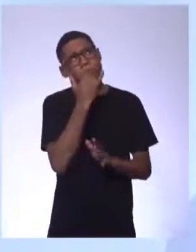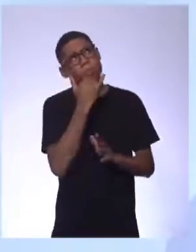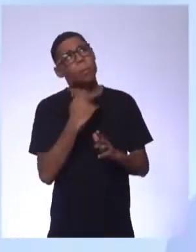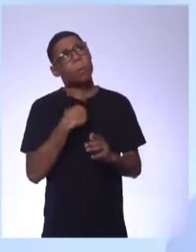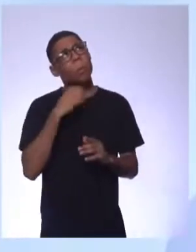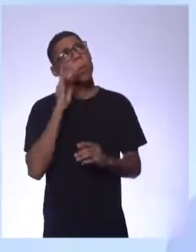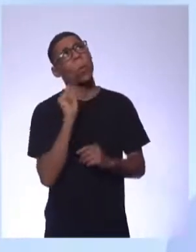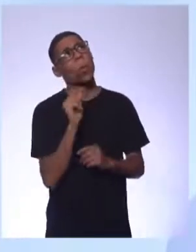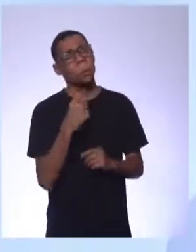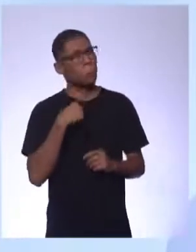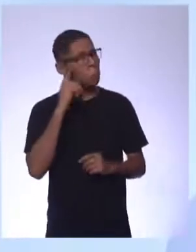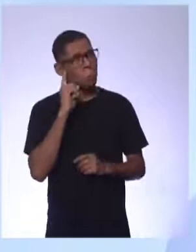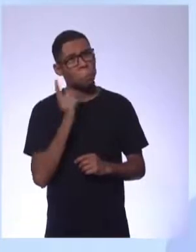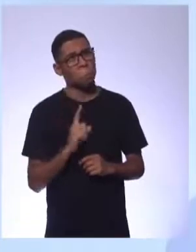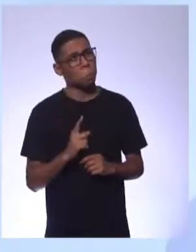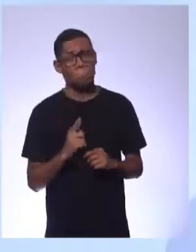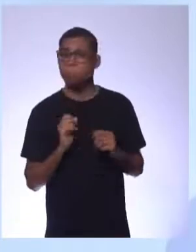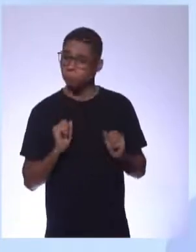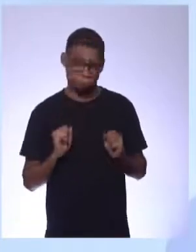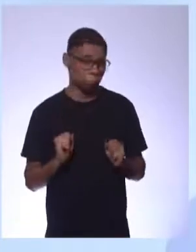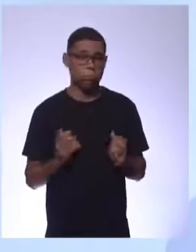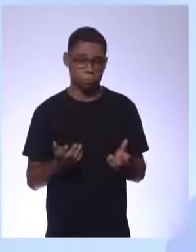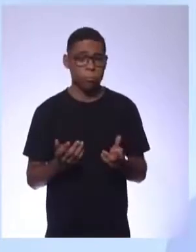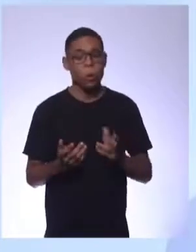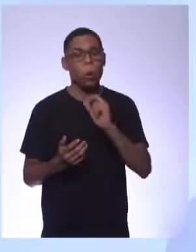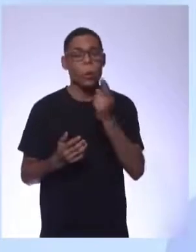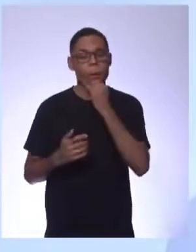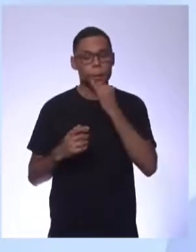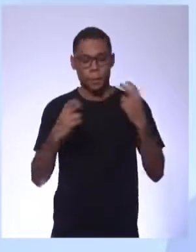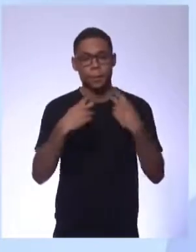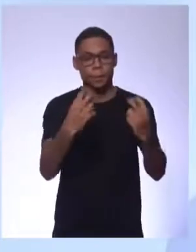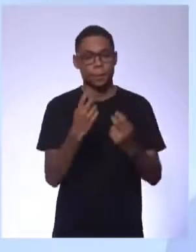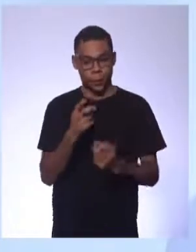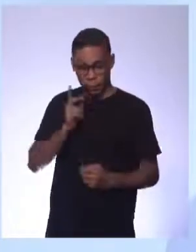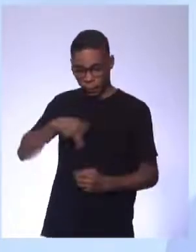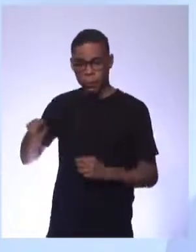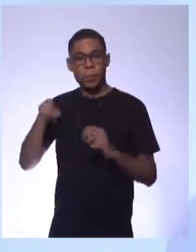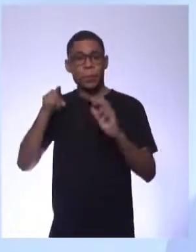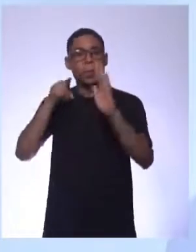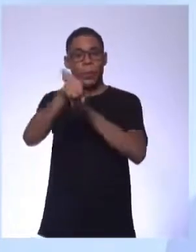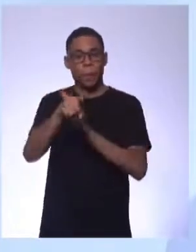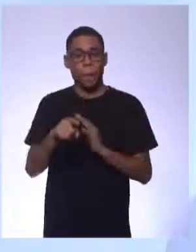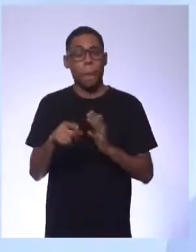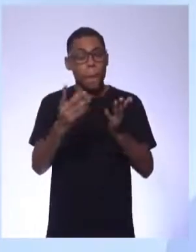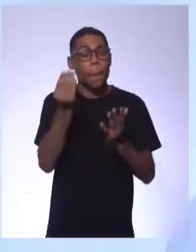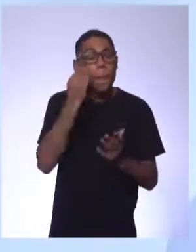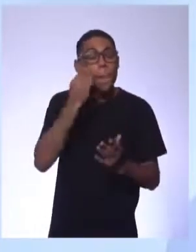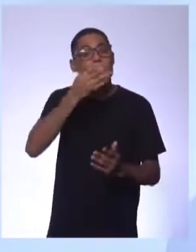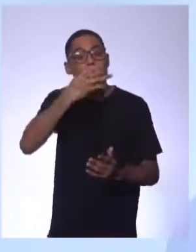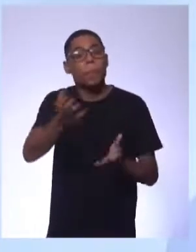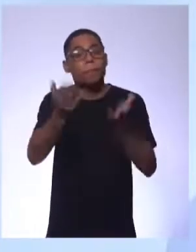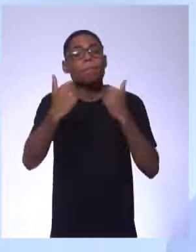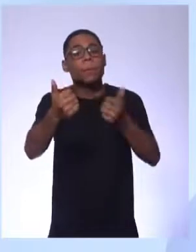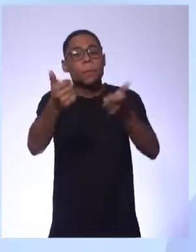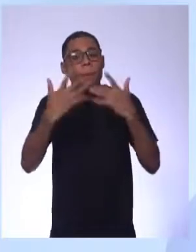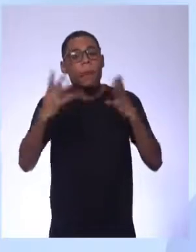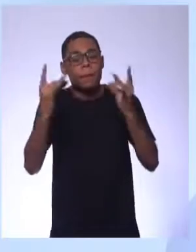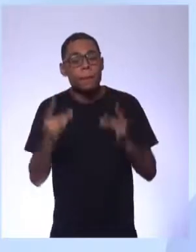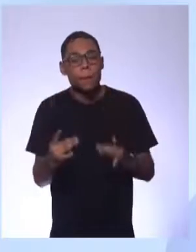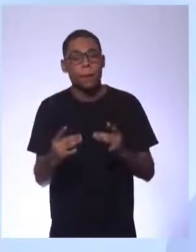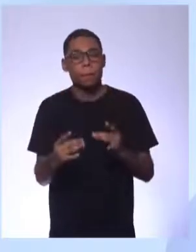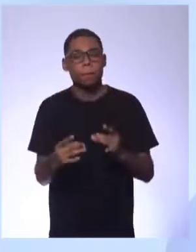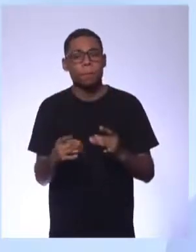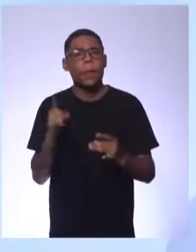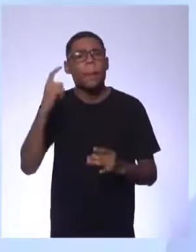que eu penso a respeito. Agora, quando na sala de aula o professor pede para você estruturar uma opinião, ele está pensando